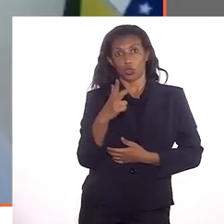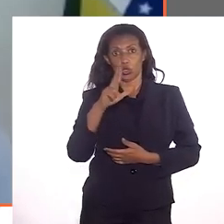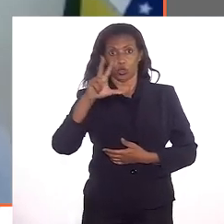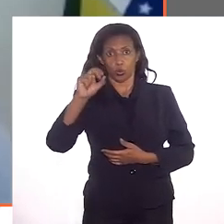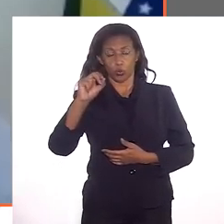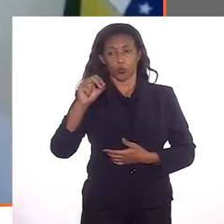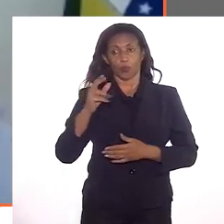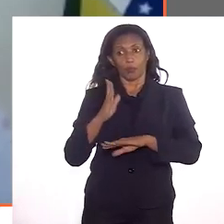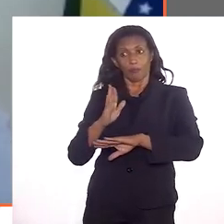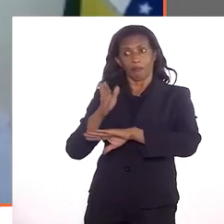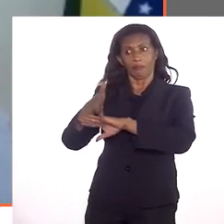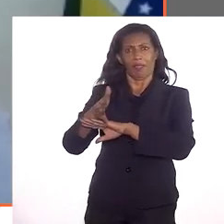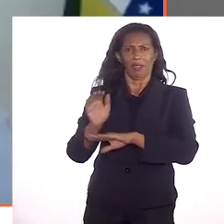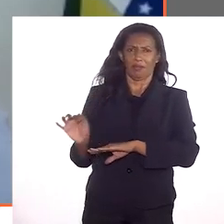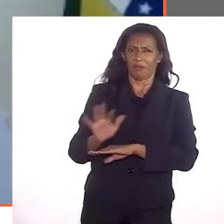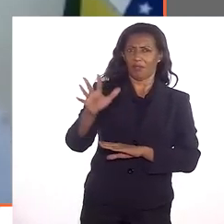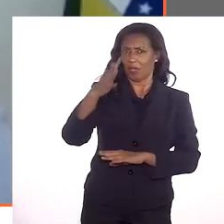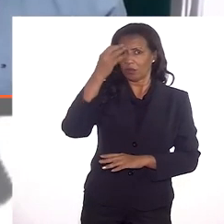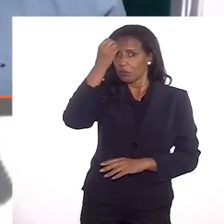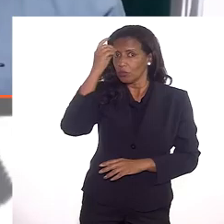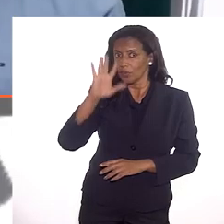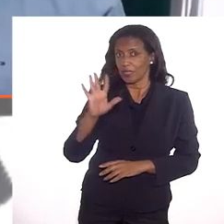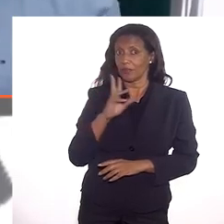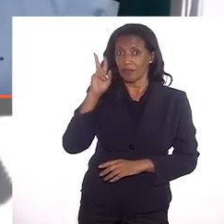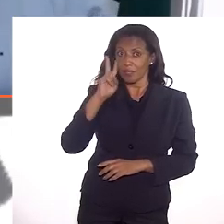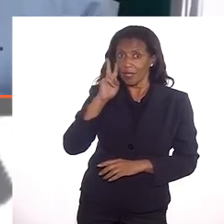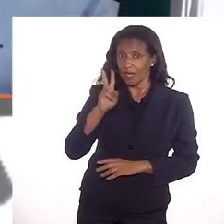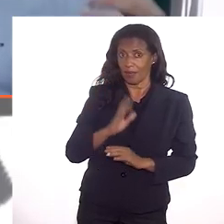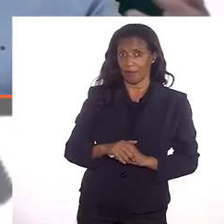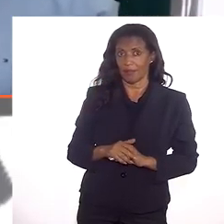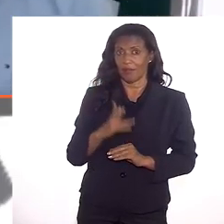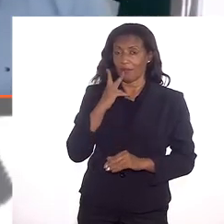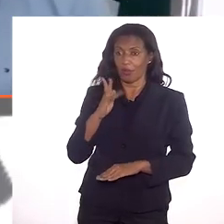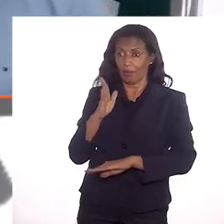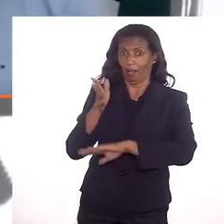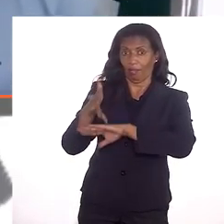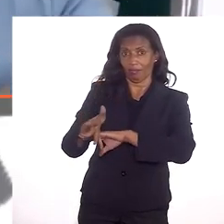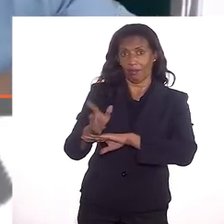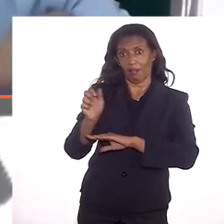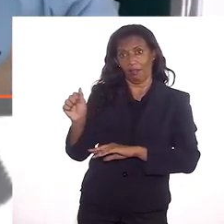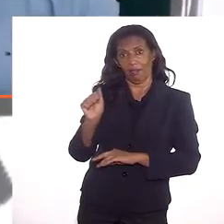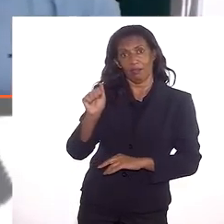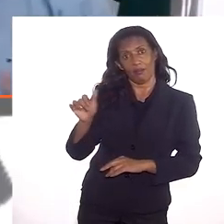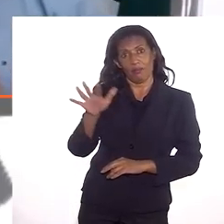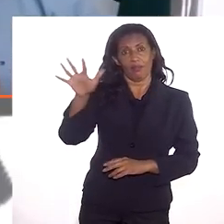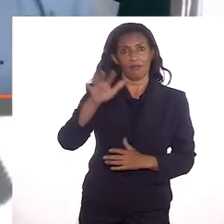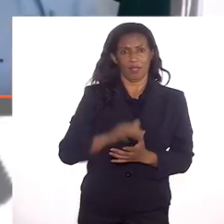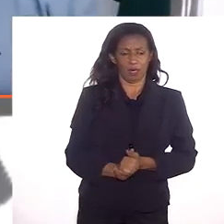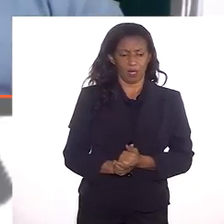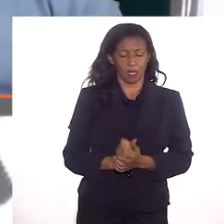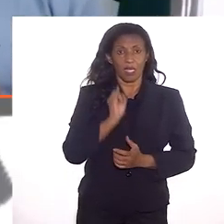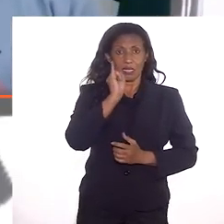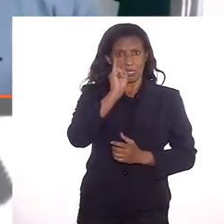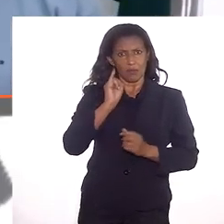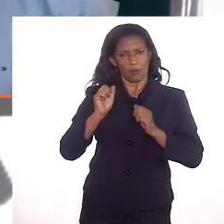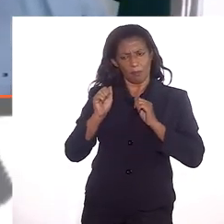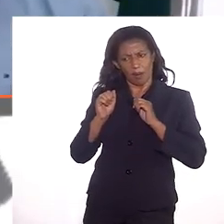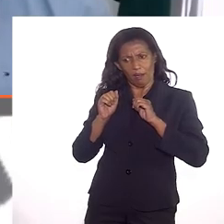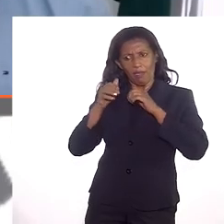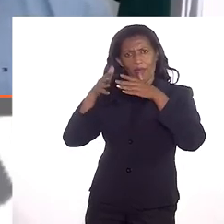ano, ocupar as favelas. Não sei se você se lembra disso, que ele pretende ocupar as favelas a partir do segundo semestre. Quero dizer o seguinte: se for